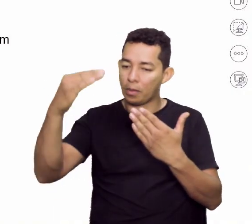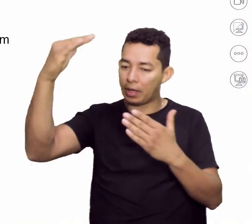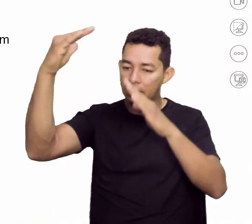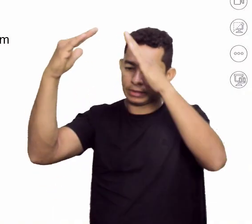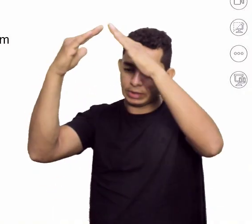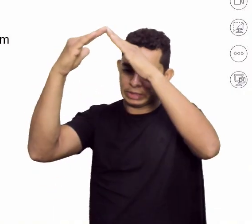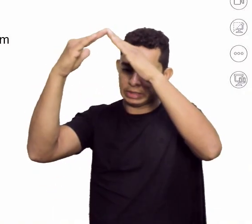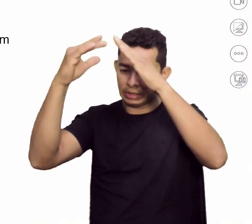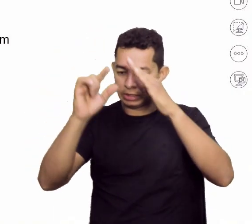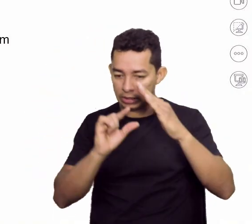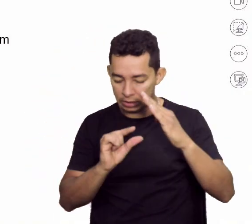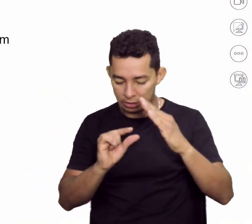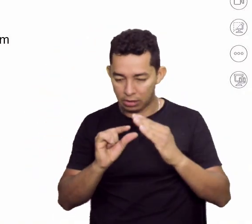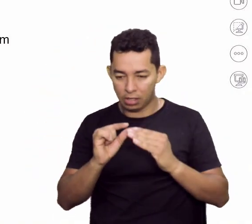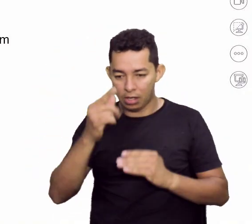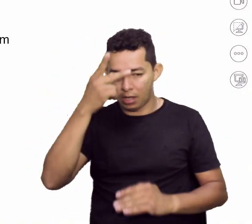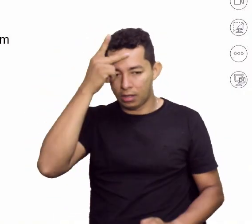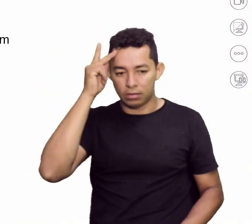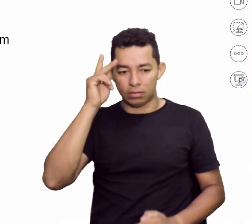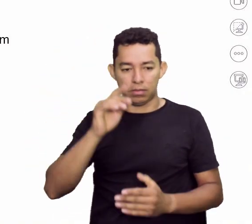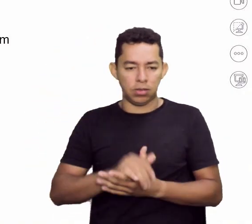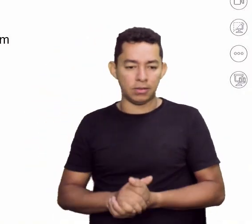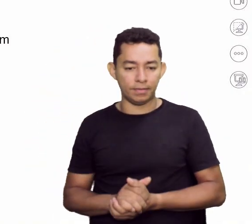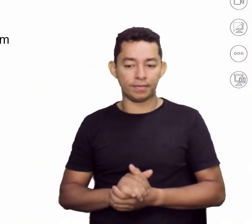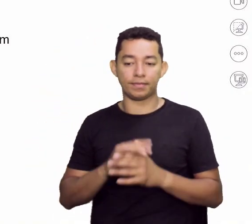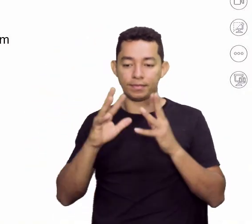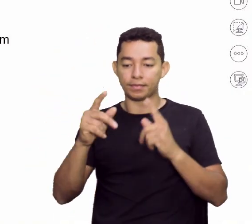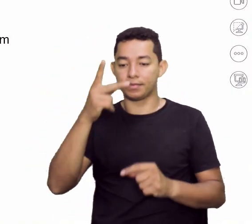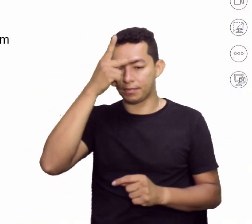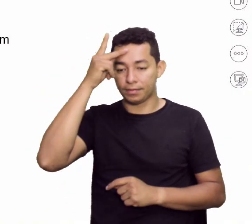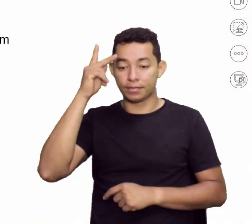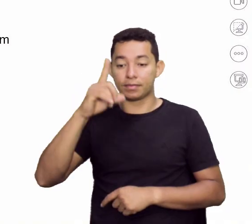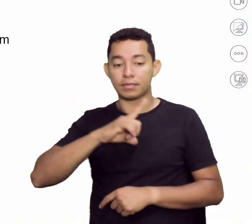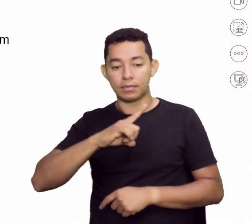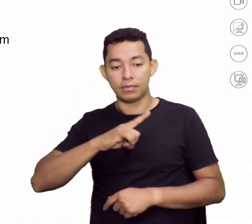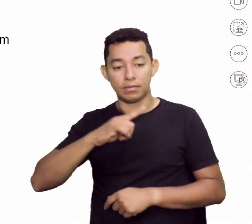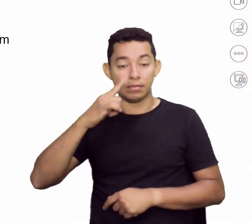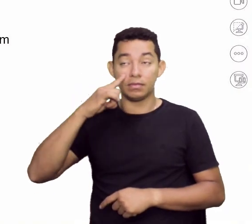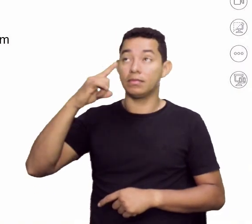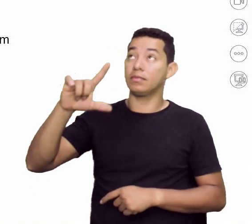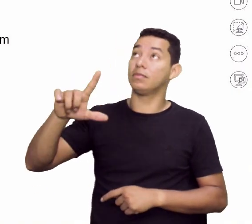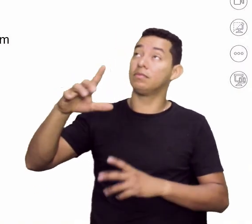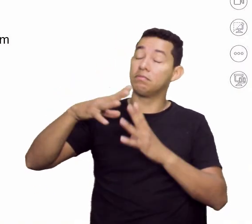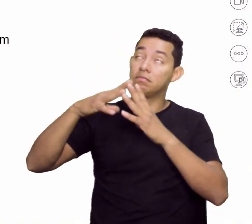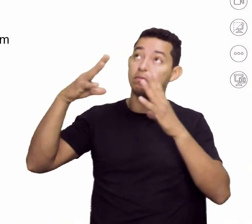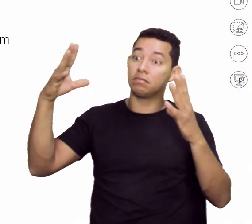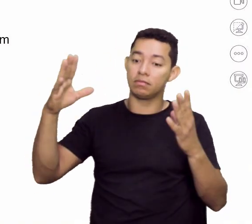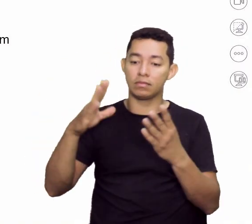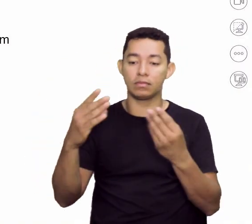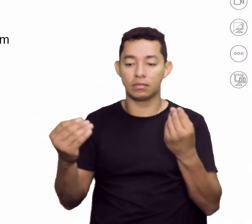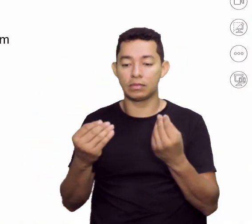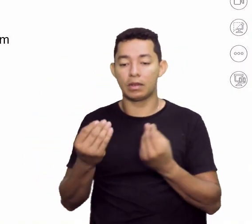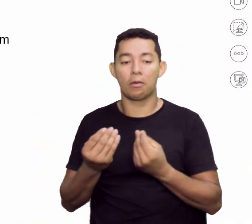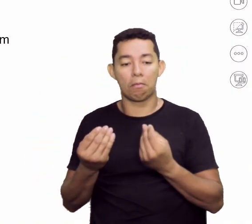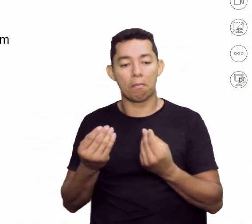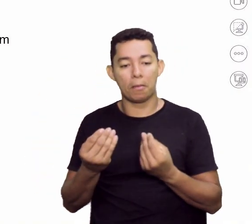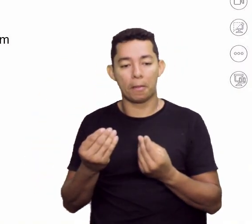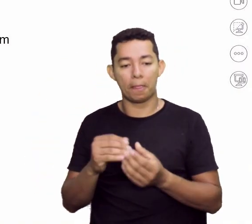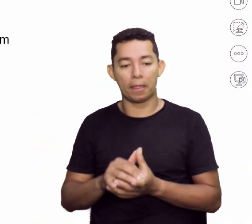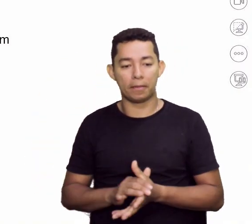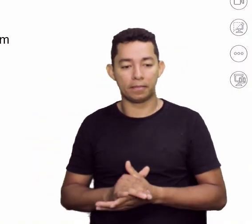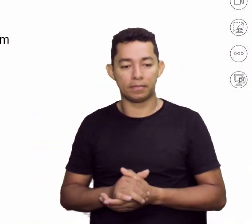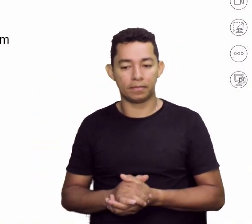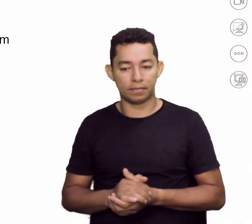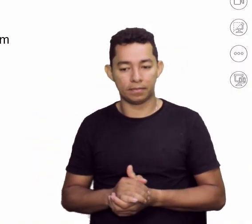pirâmide, né? Todo mundo que vai ter a oportunidade de ir no Egito fica impressionado com isso aí, a